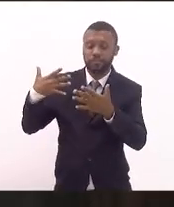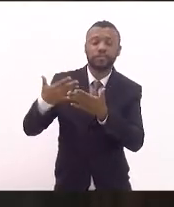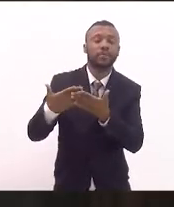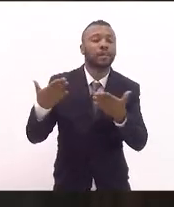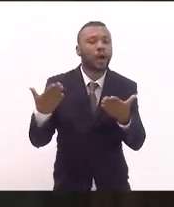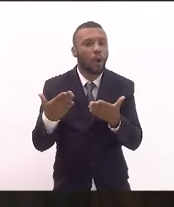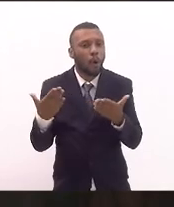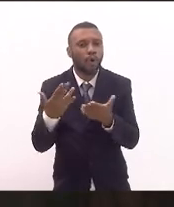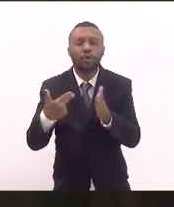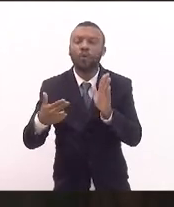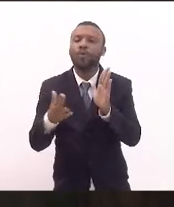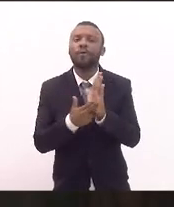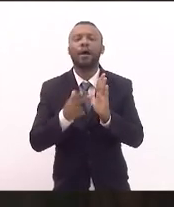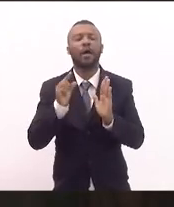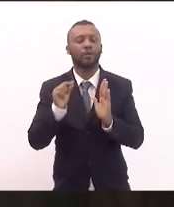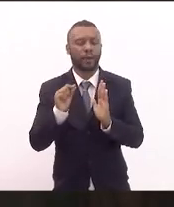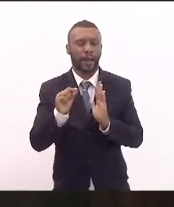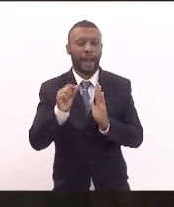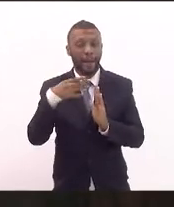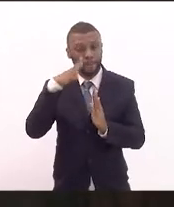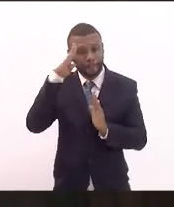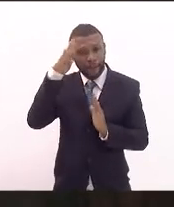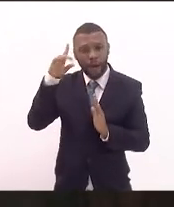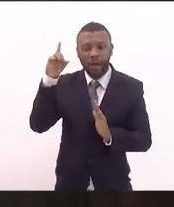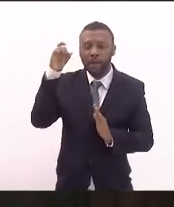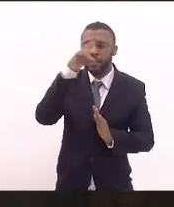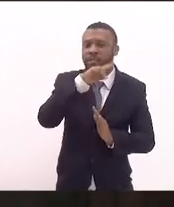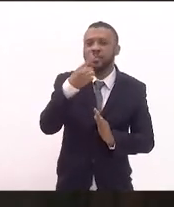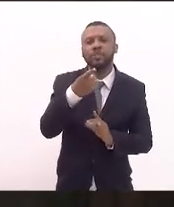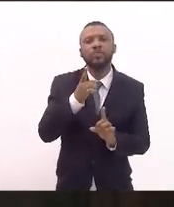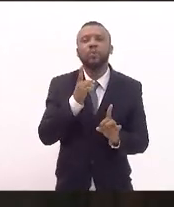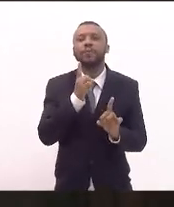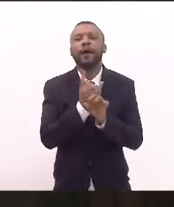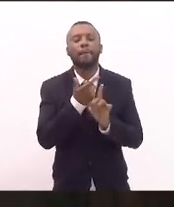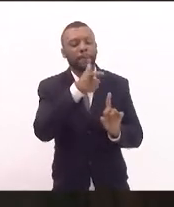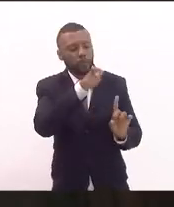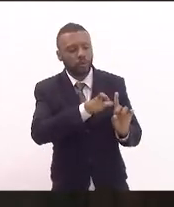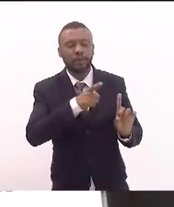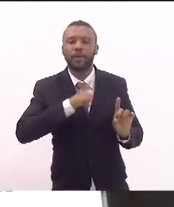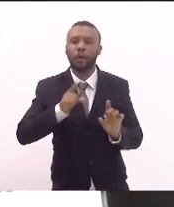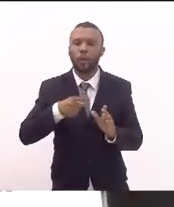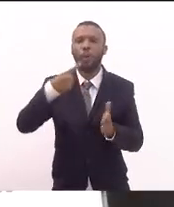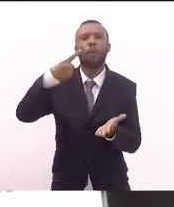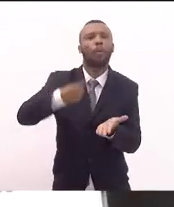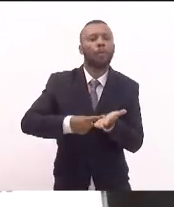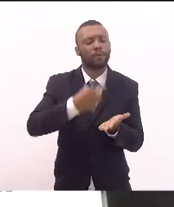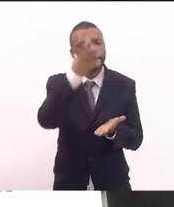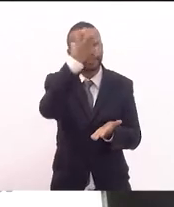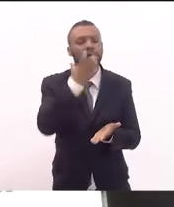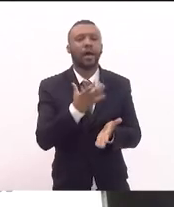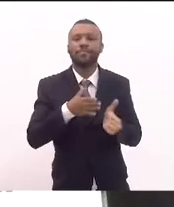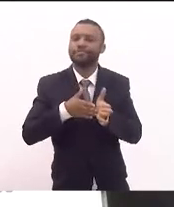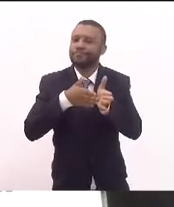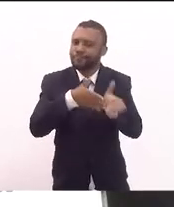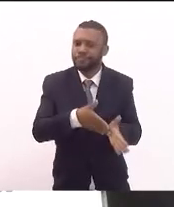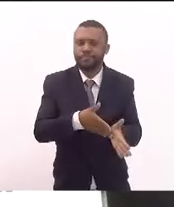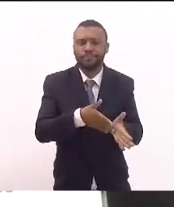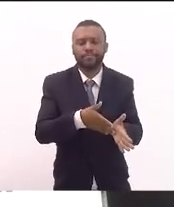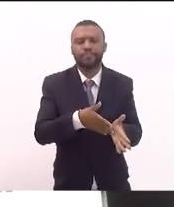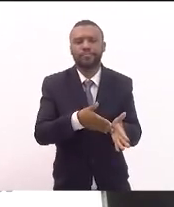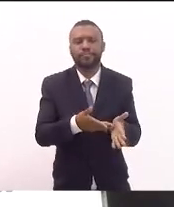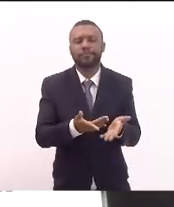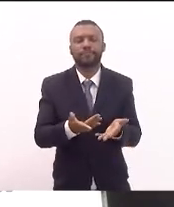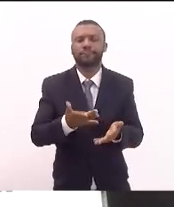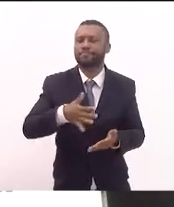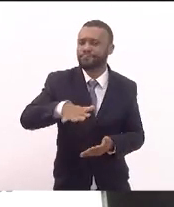a grande dificuldade que nós temos é de encontrar pessoas tão comprometidas como você na causa.